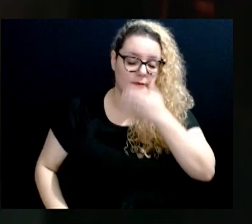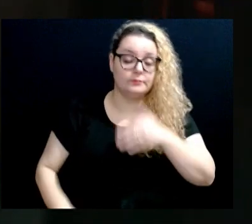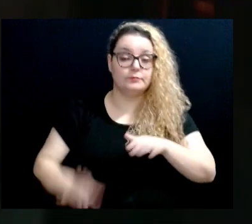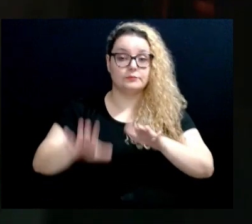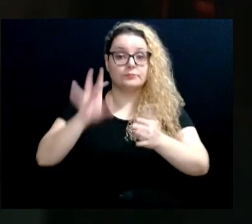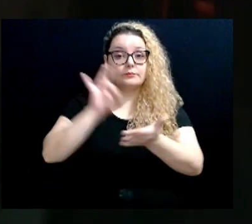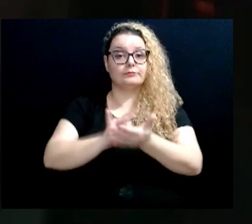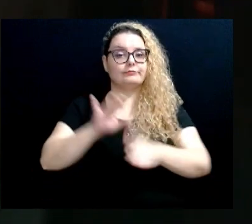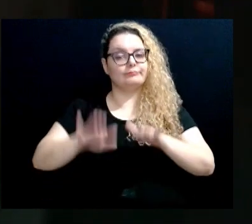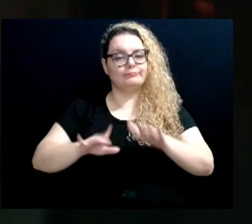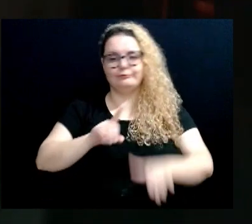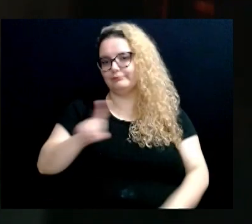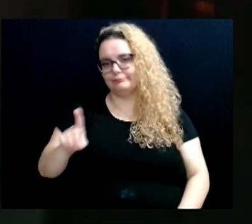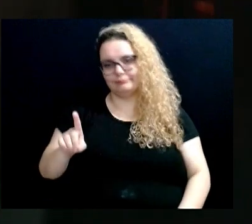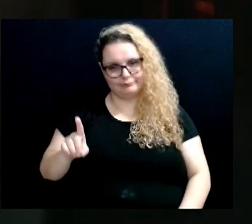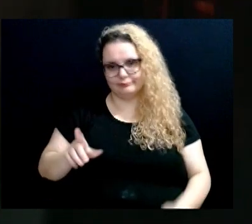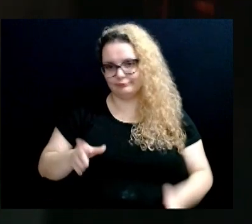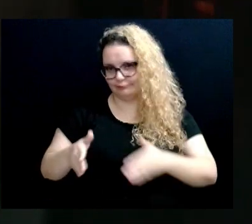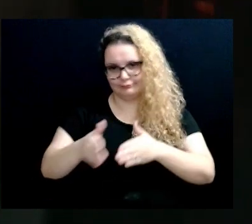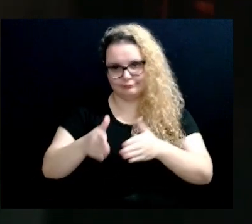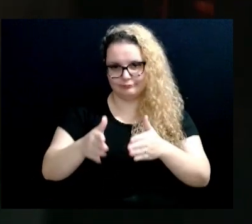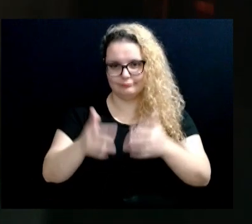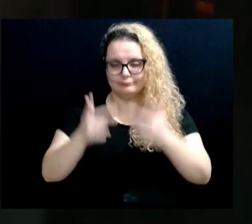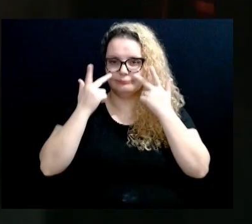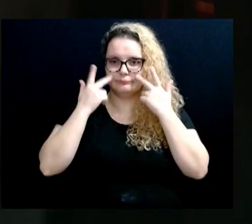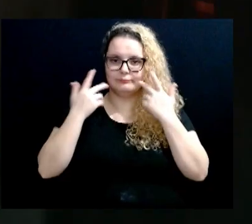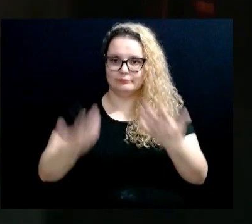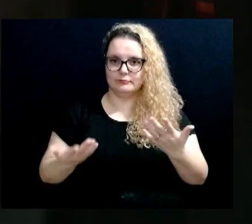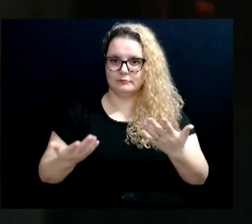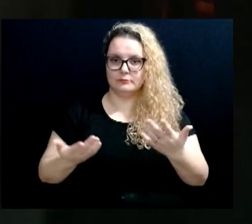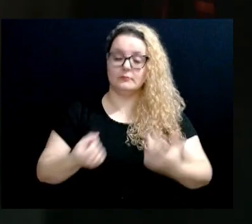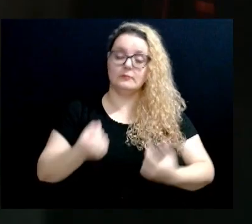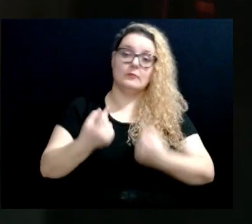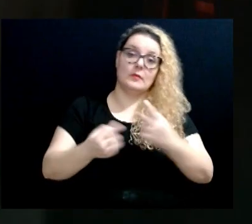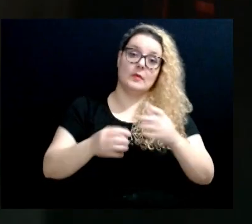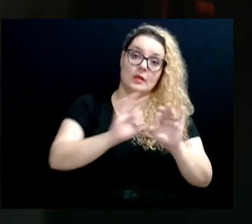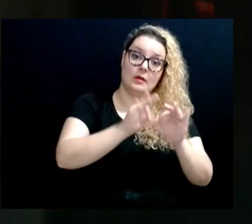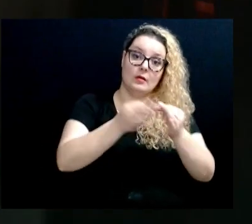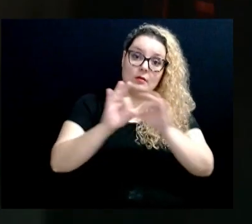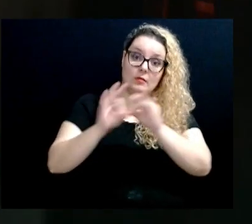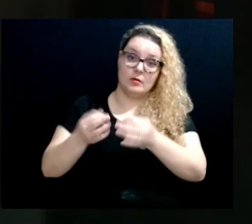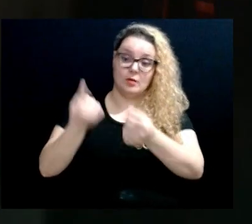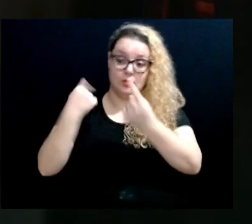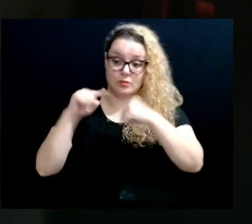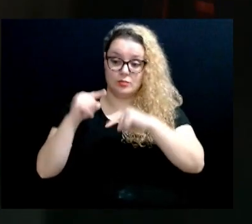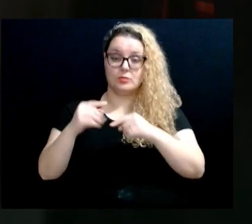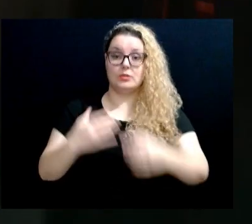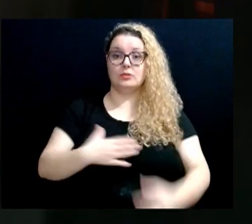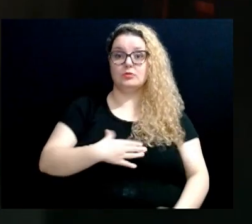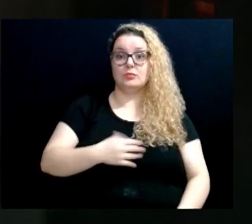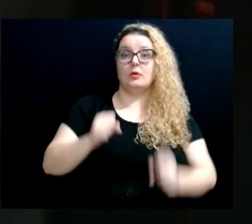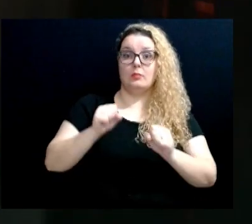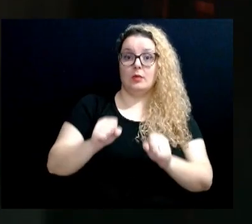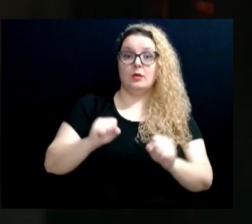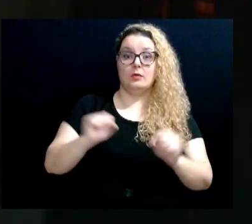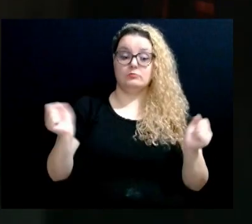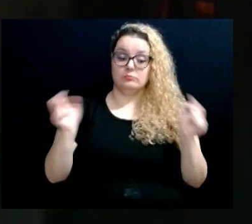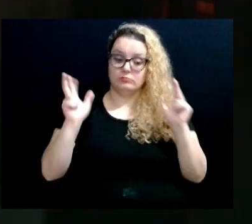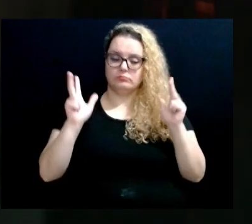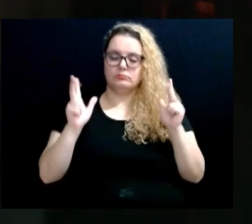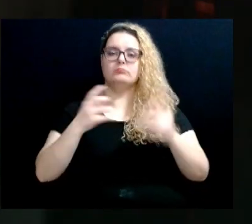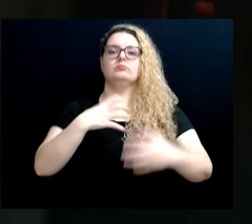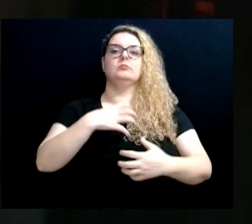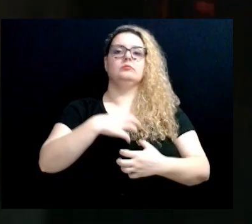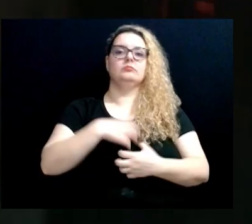segue esse caminho de forma tranquila. Em algumas famílias, o sucesso dos filhos pode despertar sentimentos difíceis